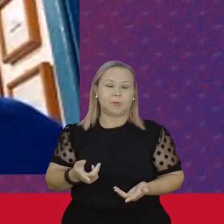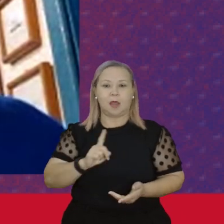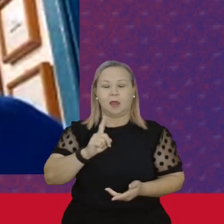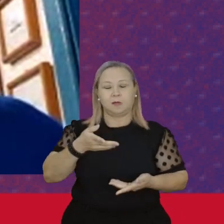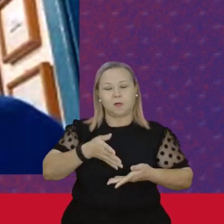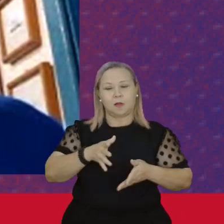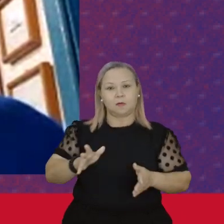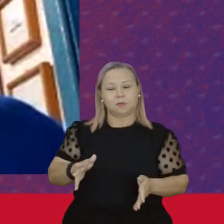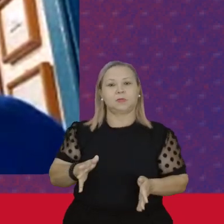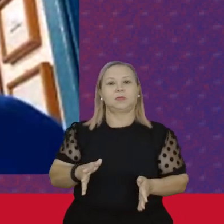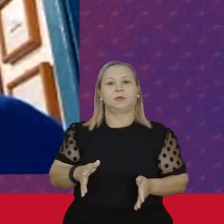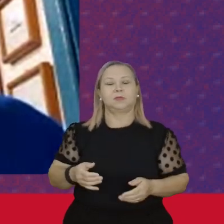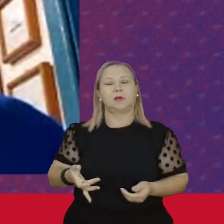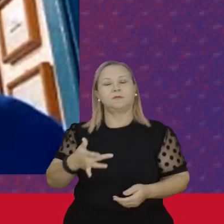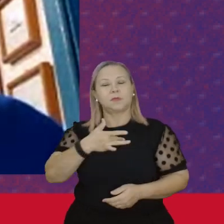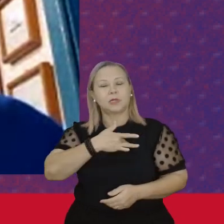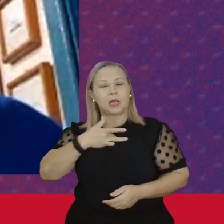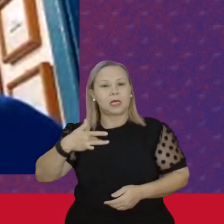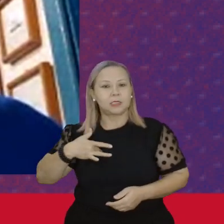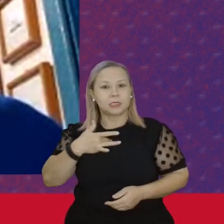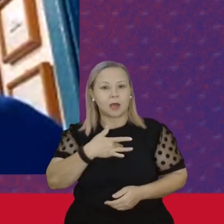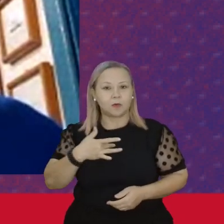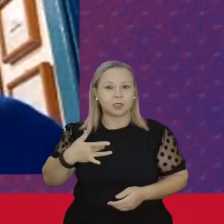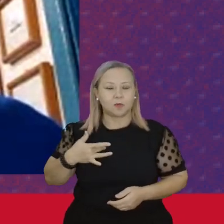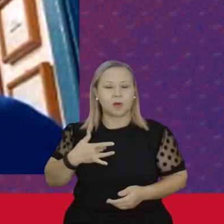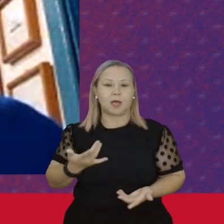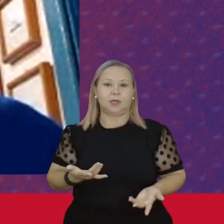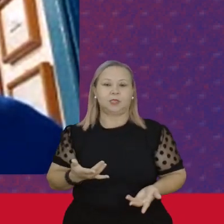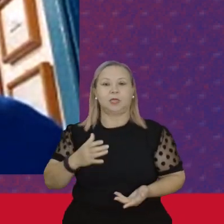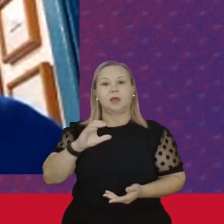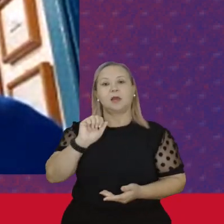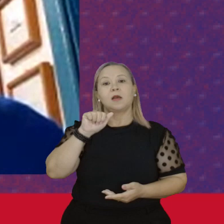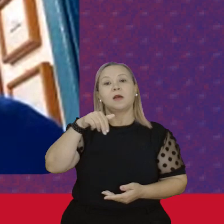saúde das mulheres para usar o uso